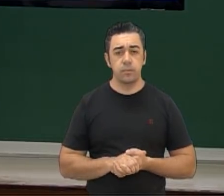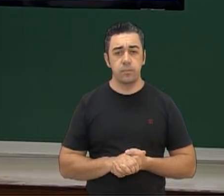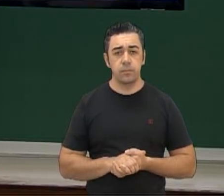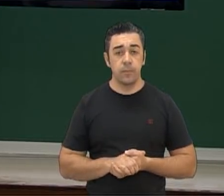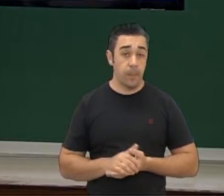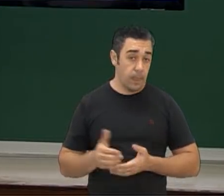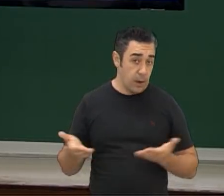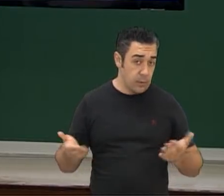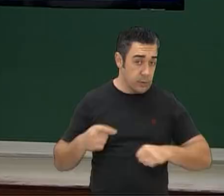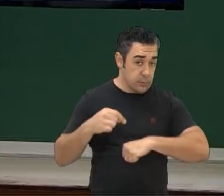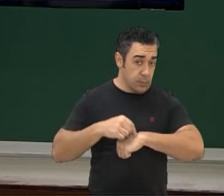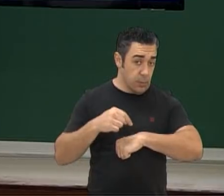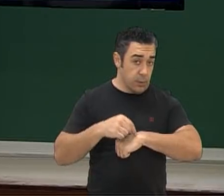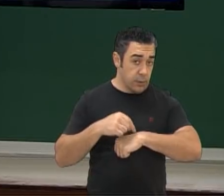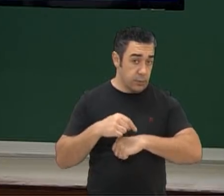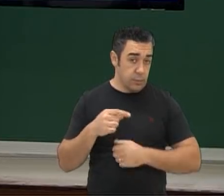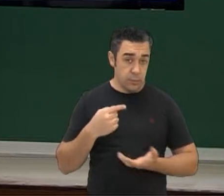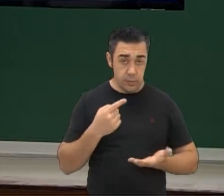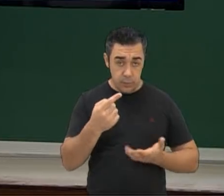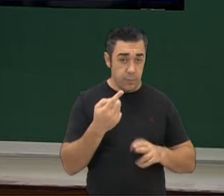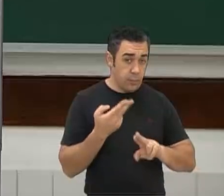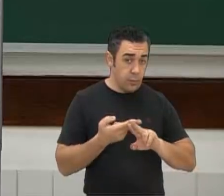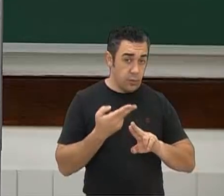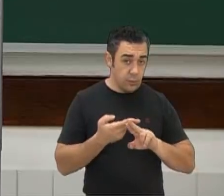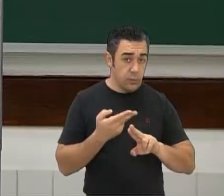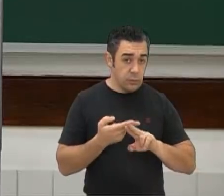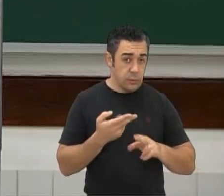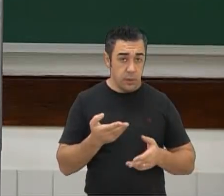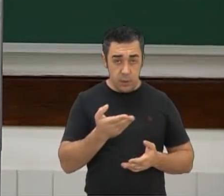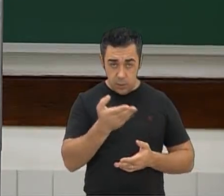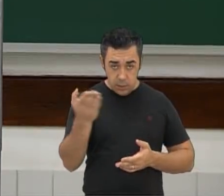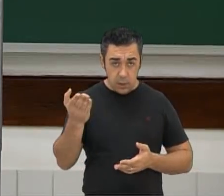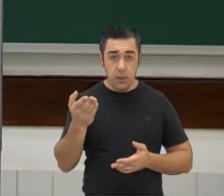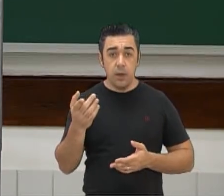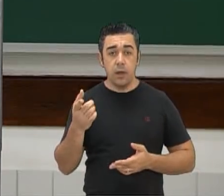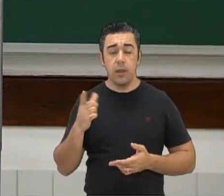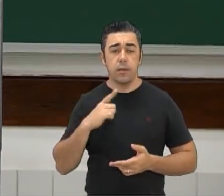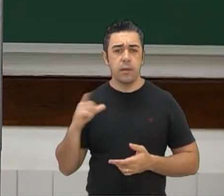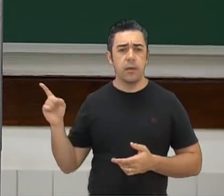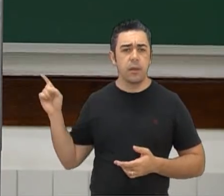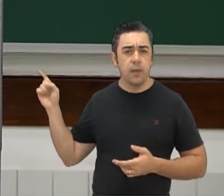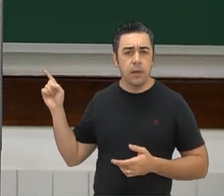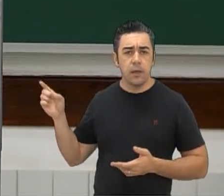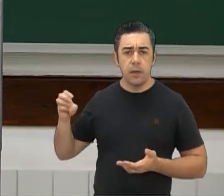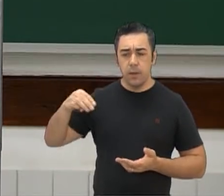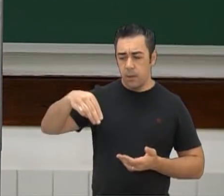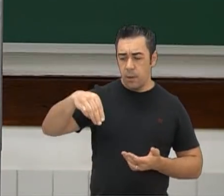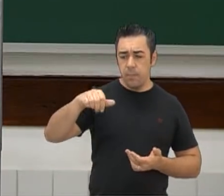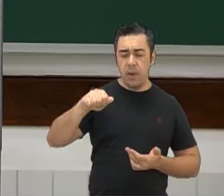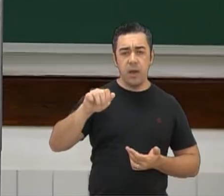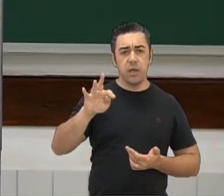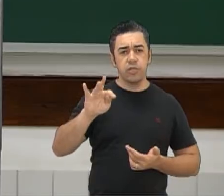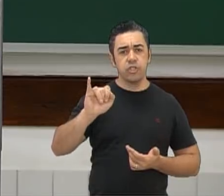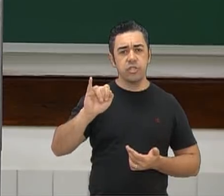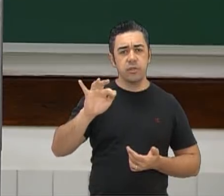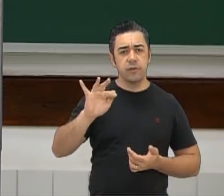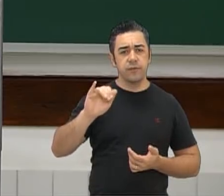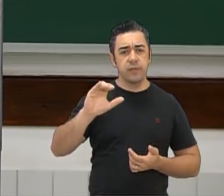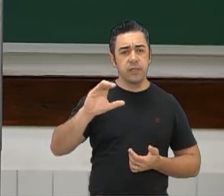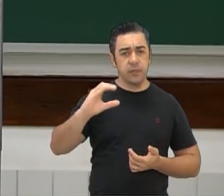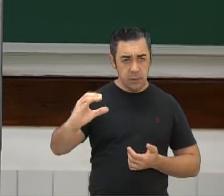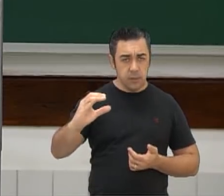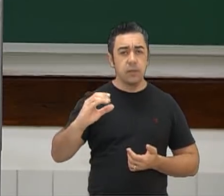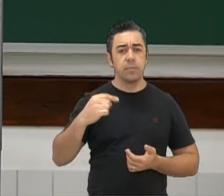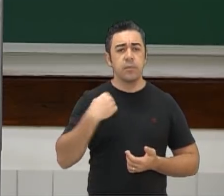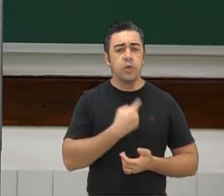Então, nesse momento, a gente vai utilizar da ferramenta que foi disponibilizada para vocês, o Matific, para que a gente possa